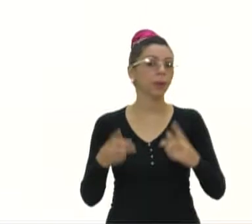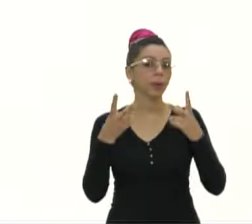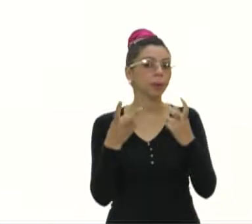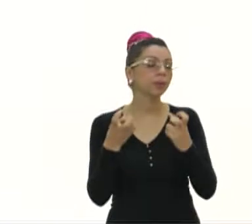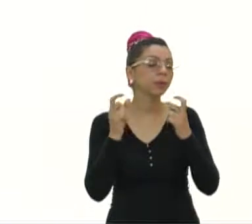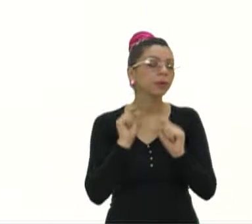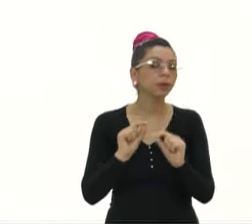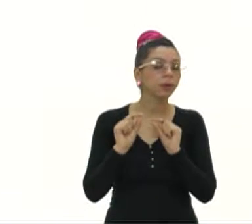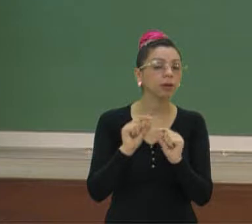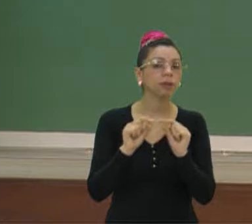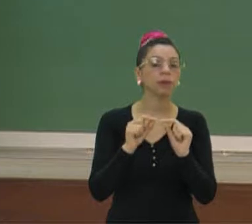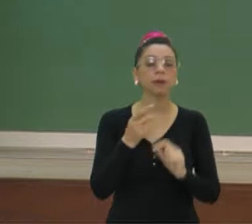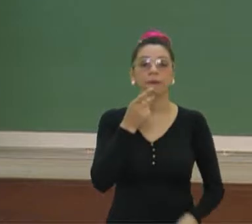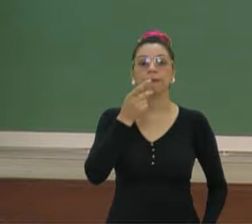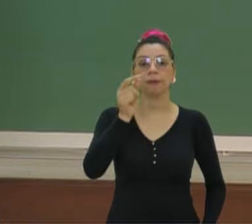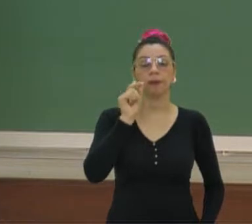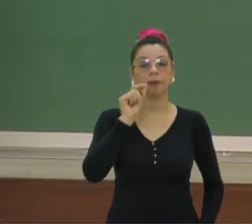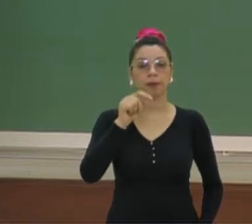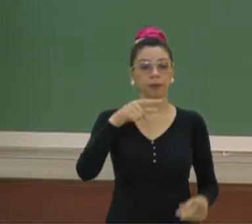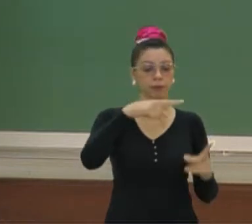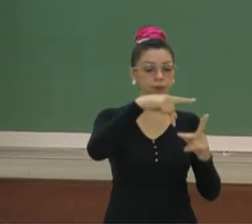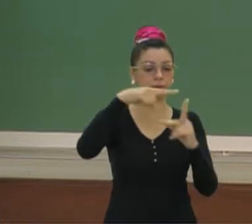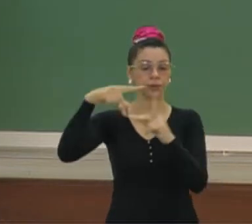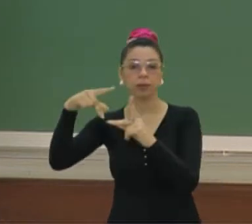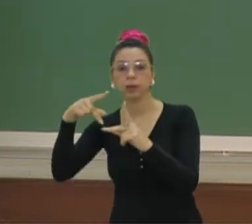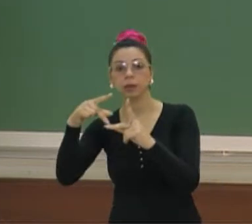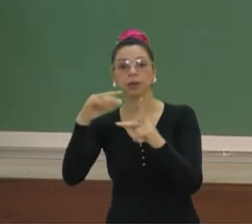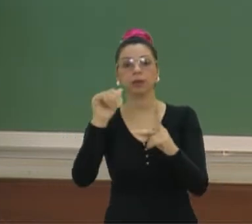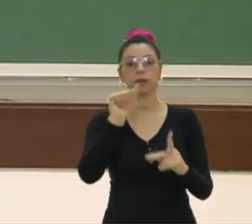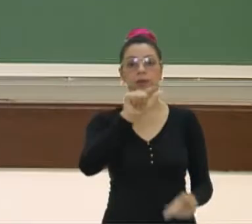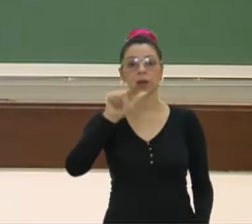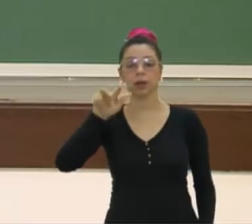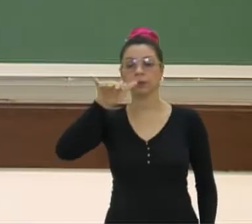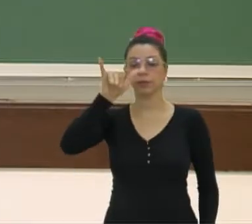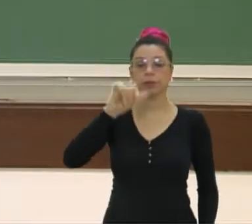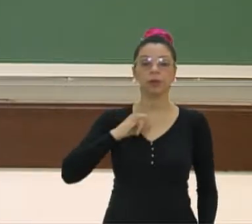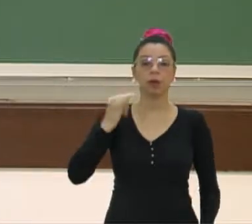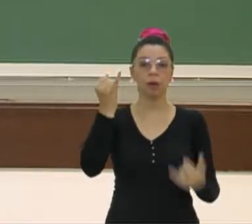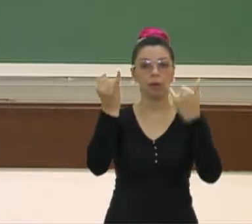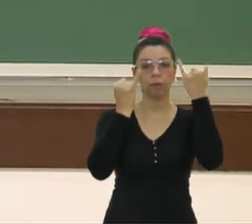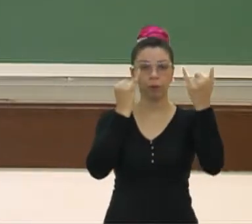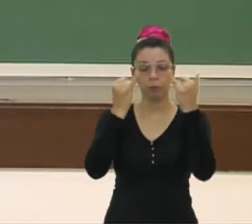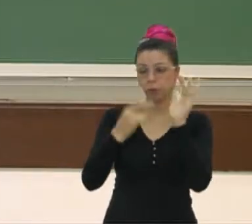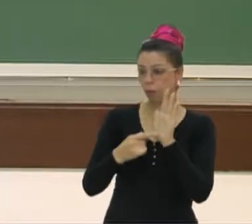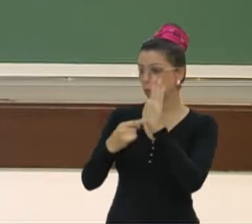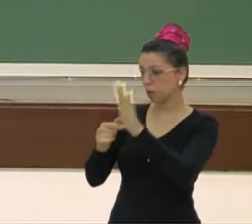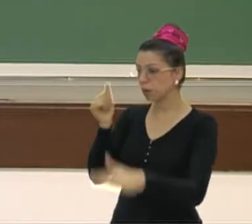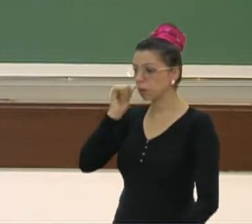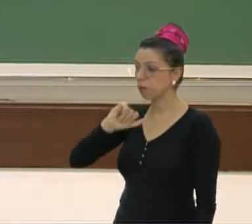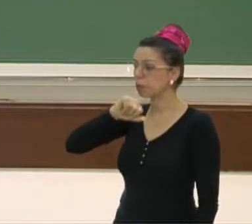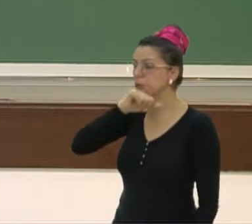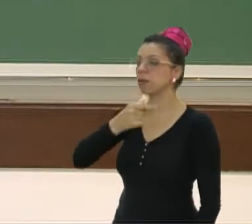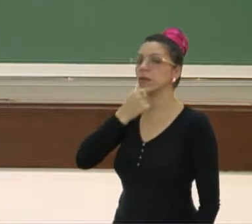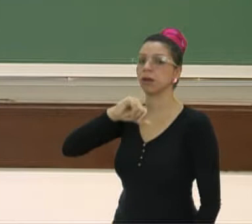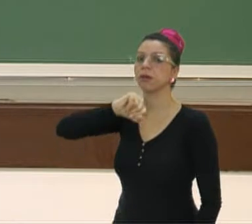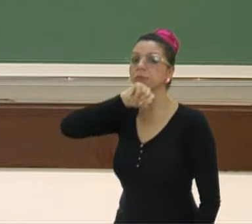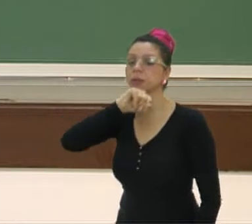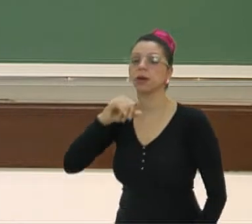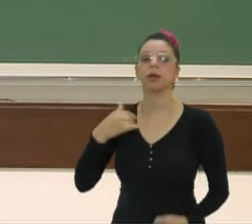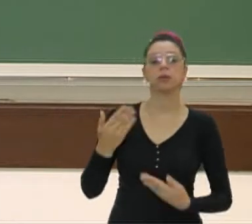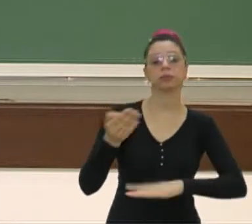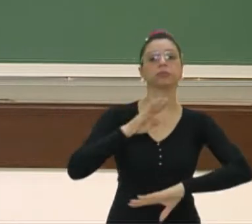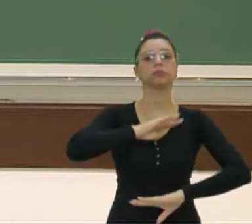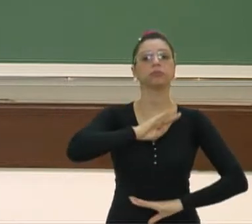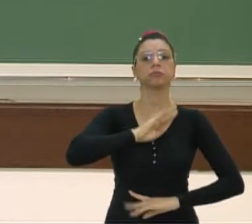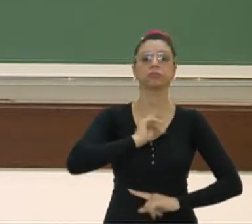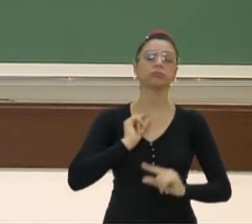na nossa fala, o Calvin, ele traz uma informação e ele mostra para os pais essa